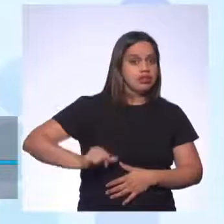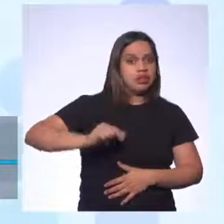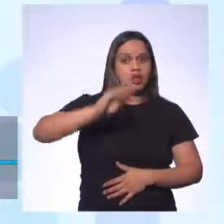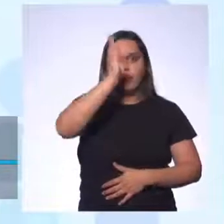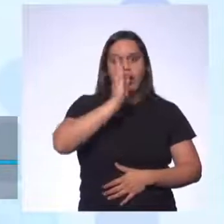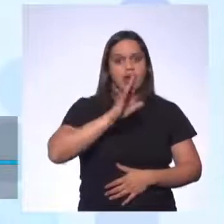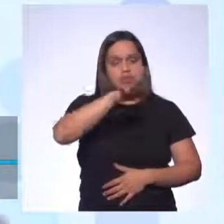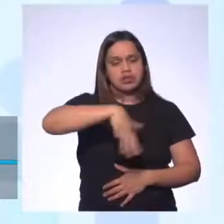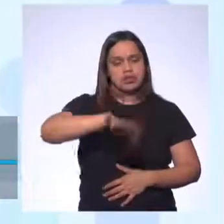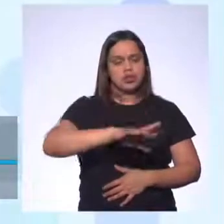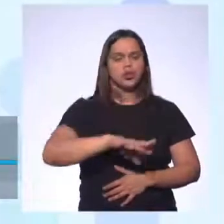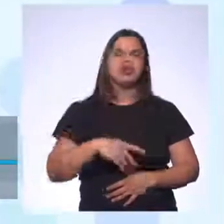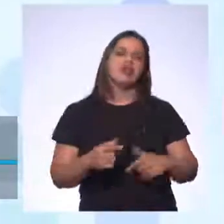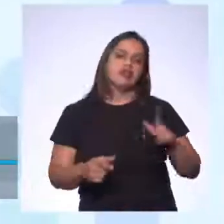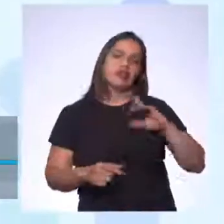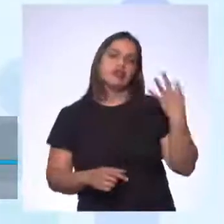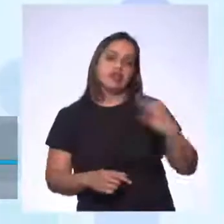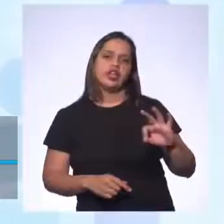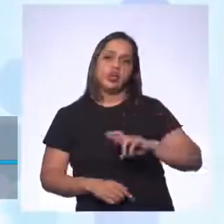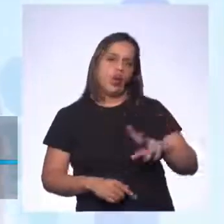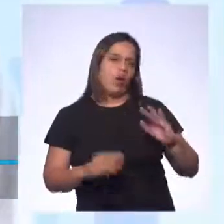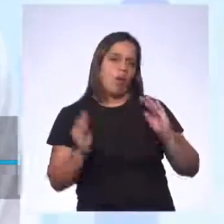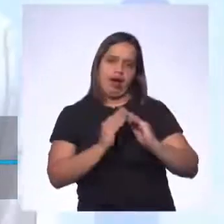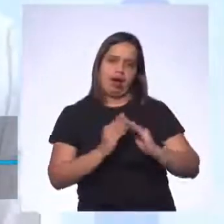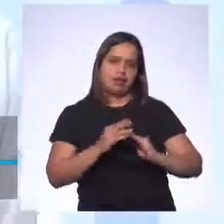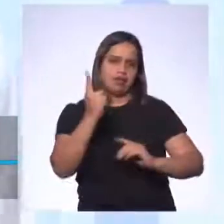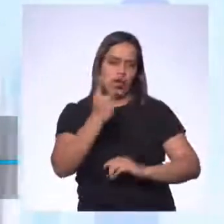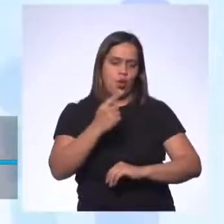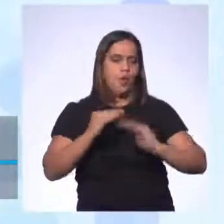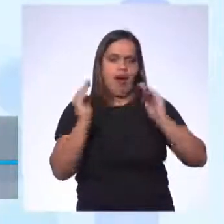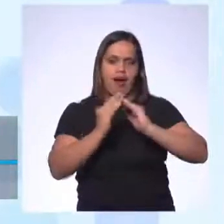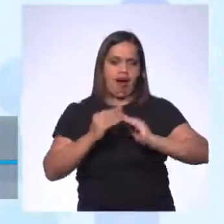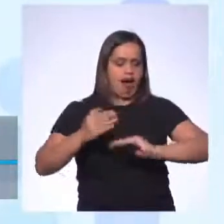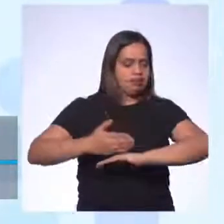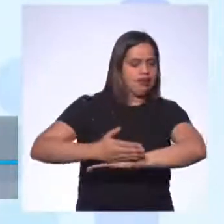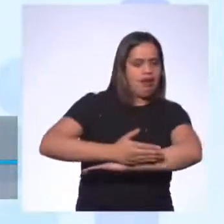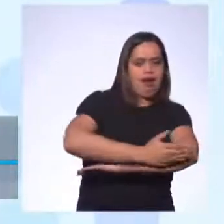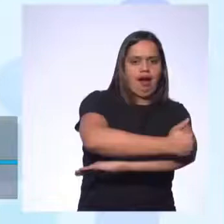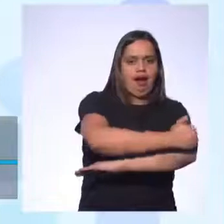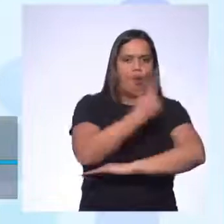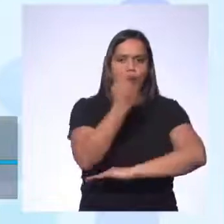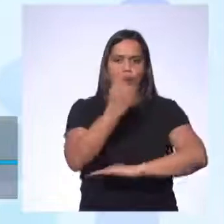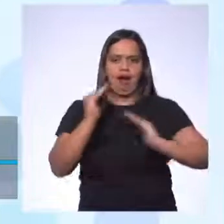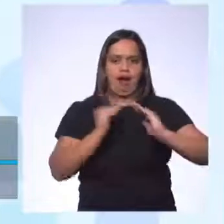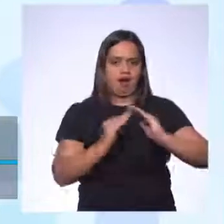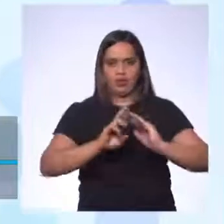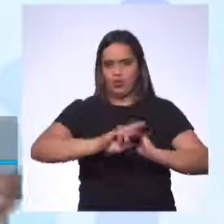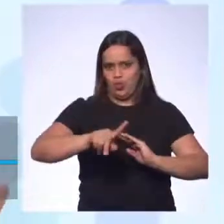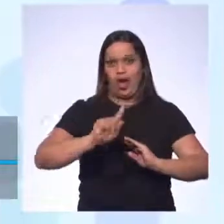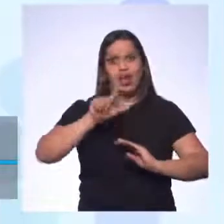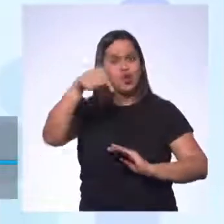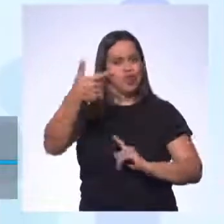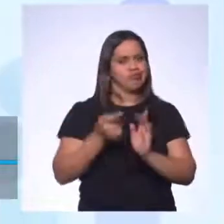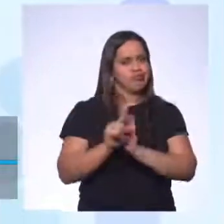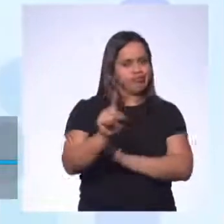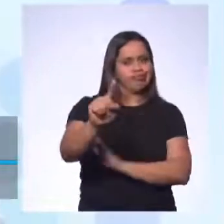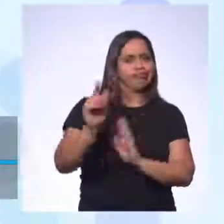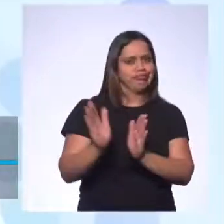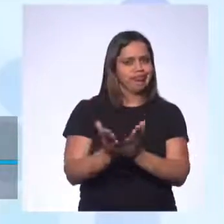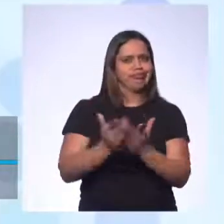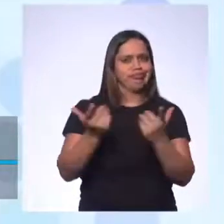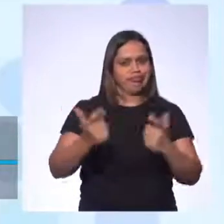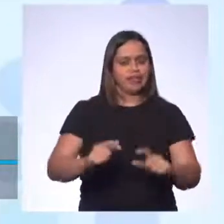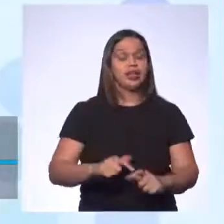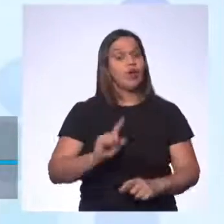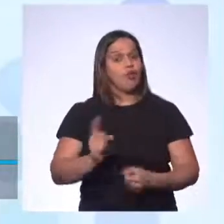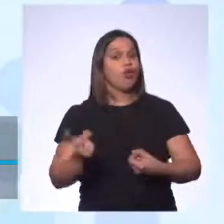no bairro que tem uma casa por quarteirão, mas você vai encontrar, tá bom? Então, assim, infelizmente, de novo, voltamos para a sustentabilidade,